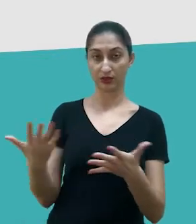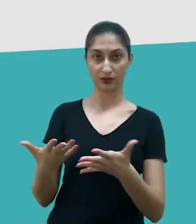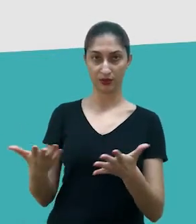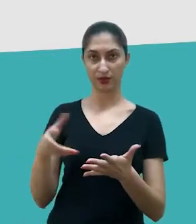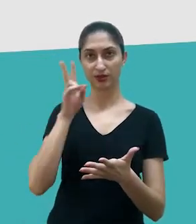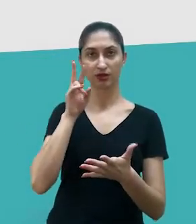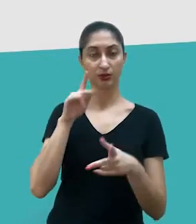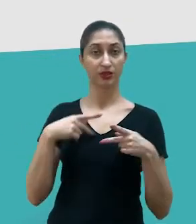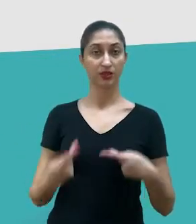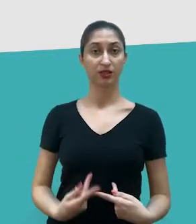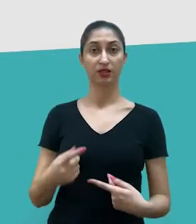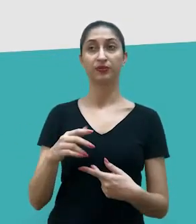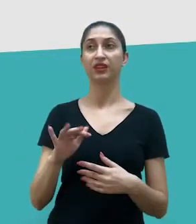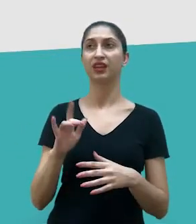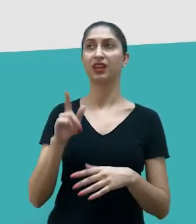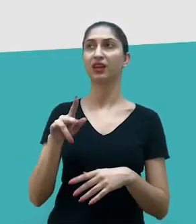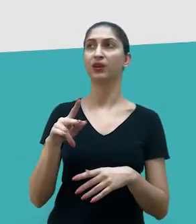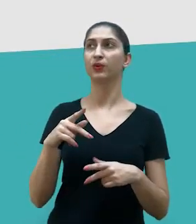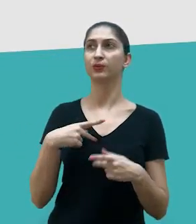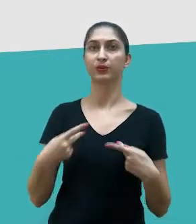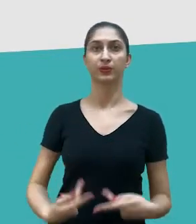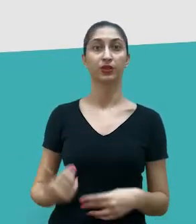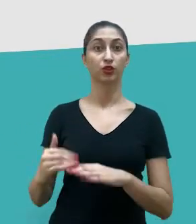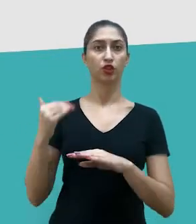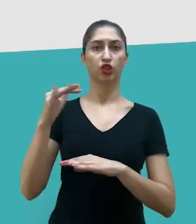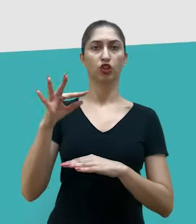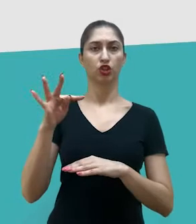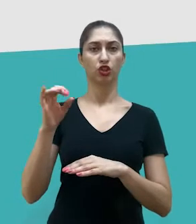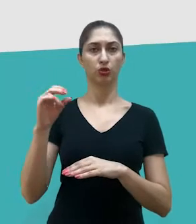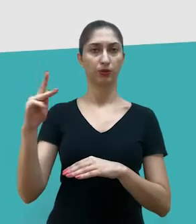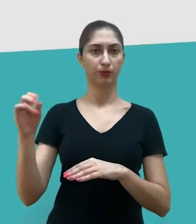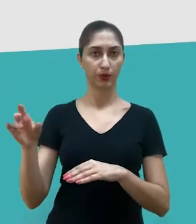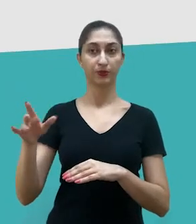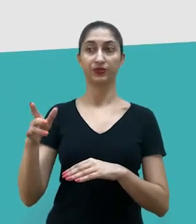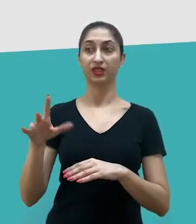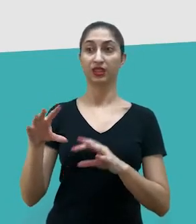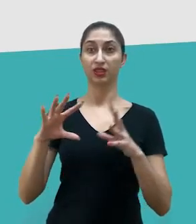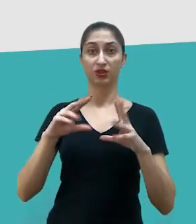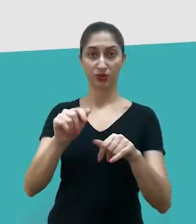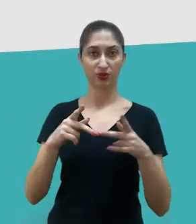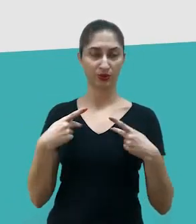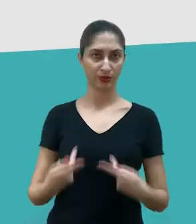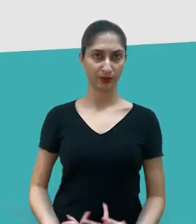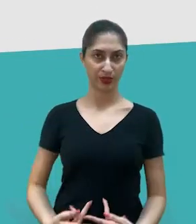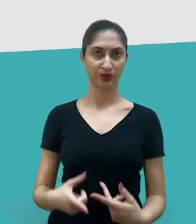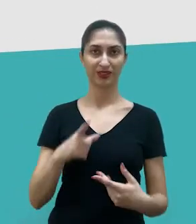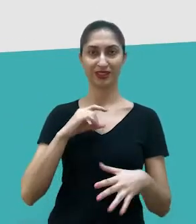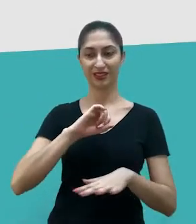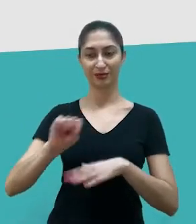humana, o homem como topo da cadeia e submetendo toda a vida humana como se ela não